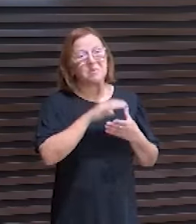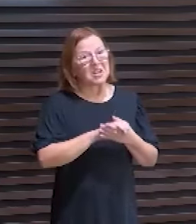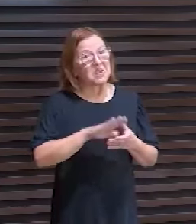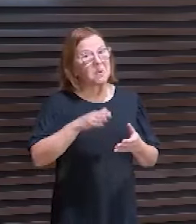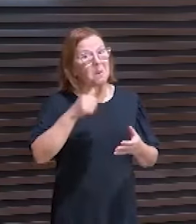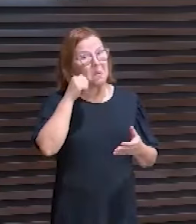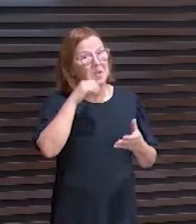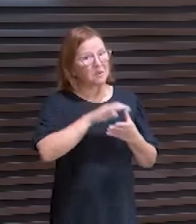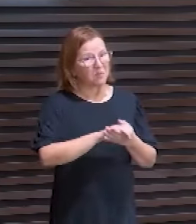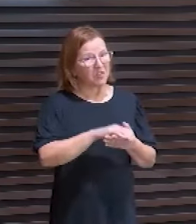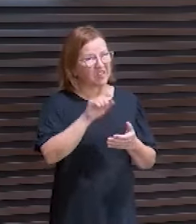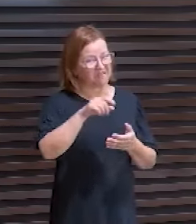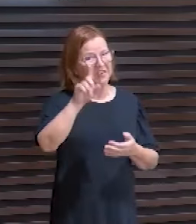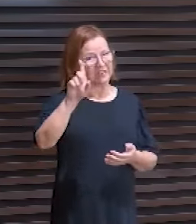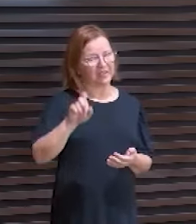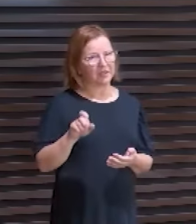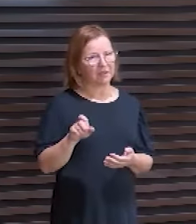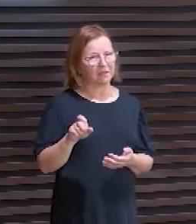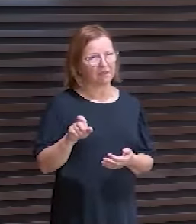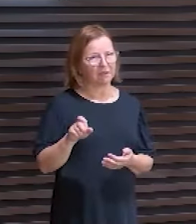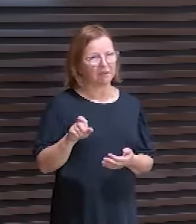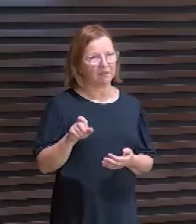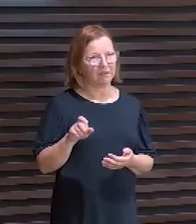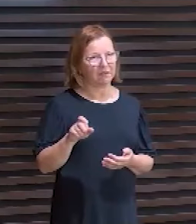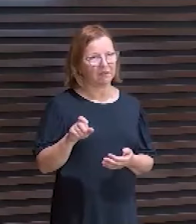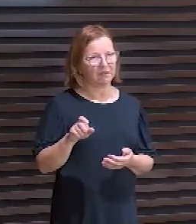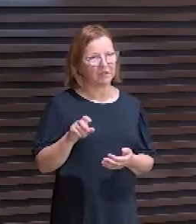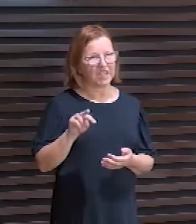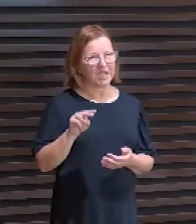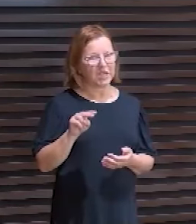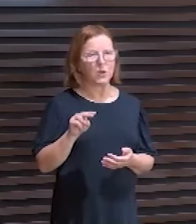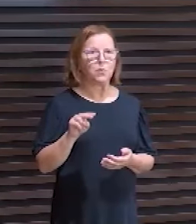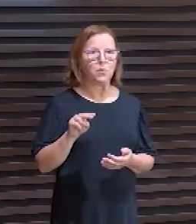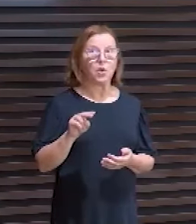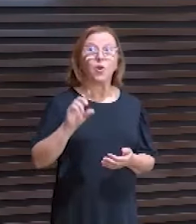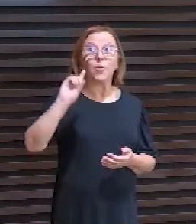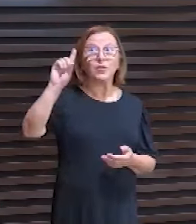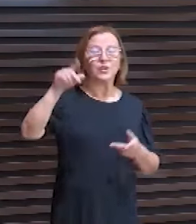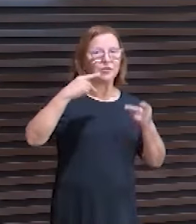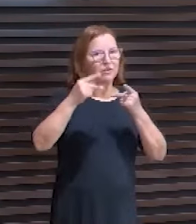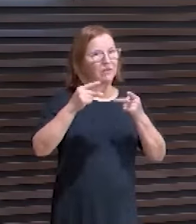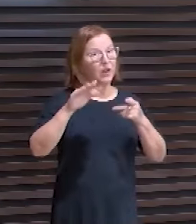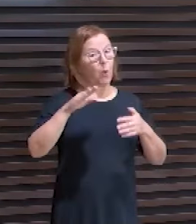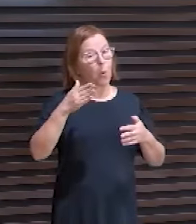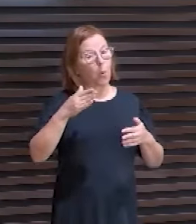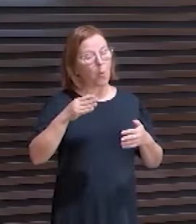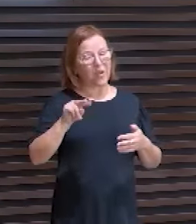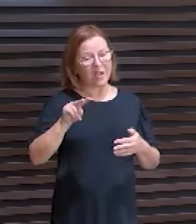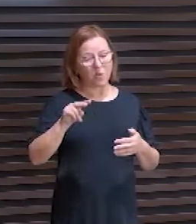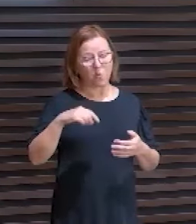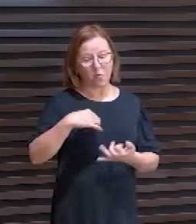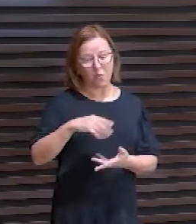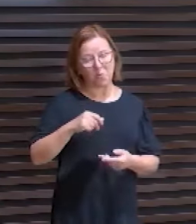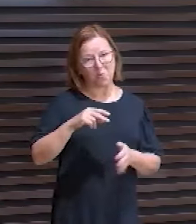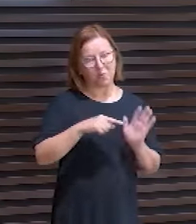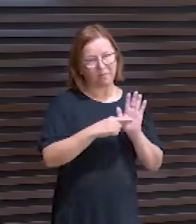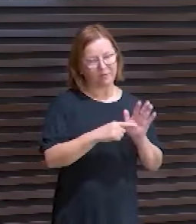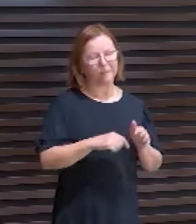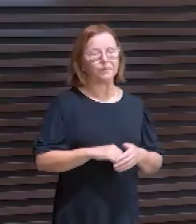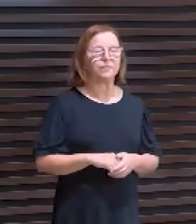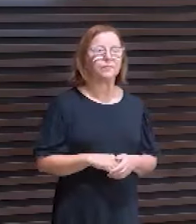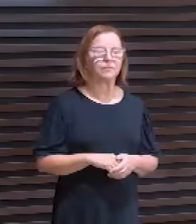mundo diz rut paxon em seu livro escravos de Cristo e não do Ego